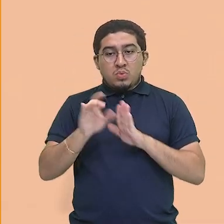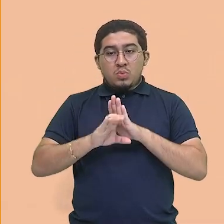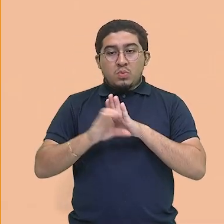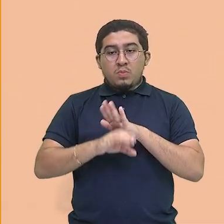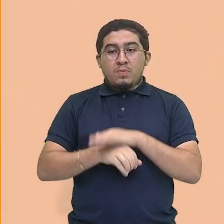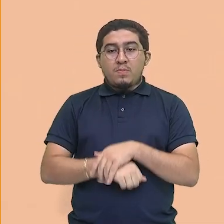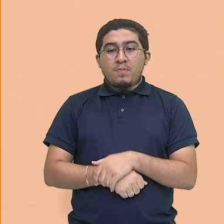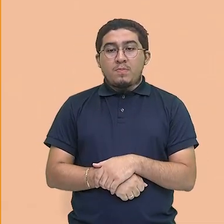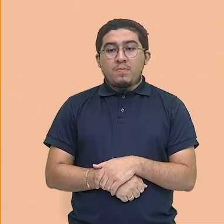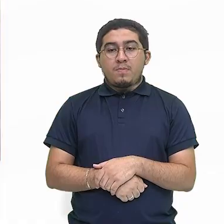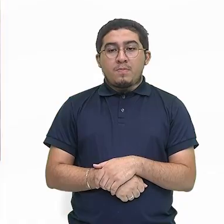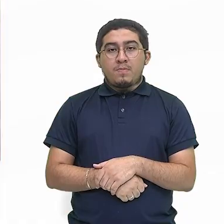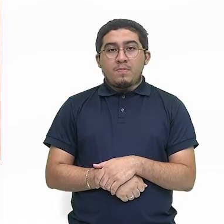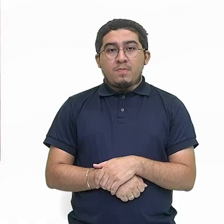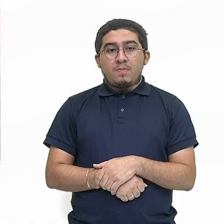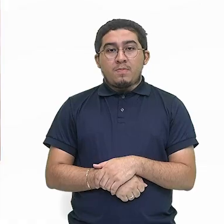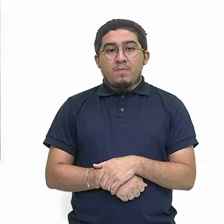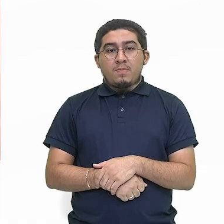lá?